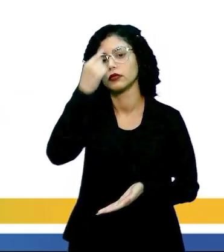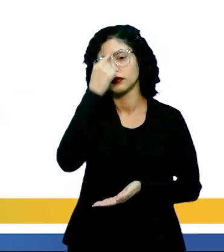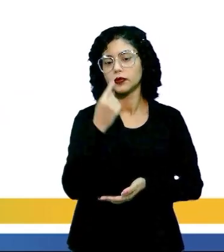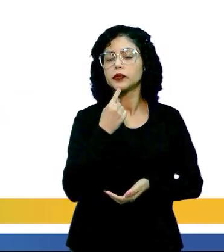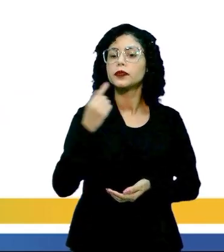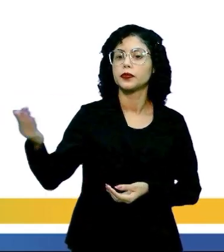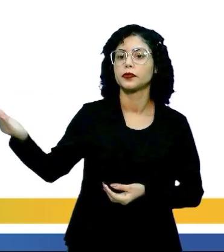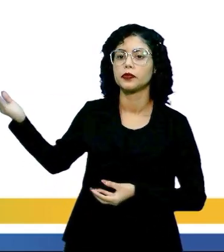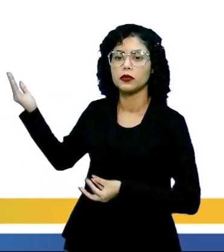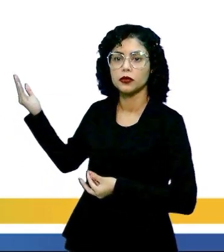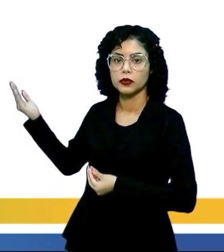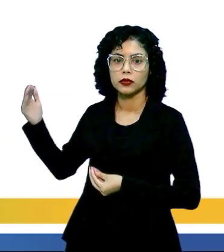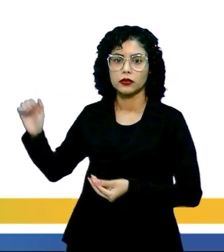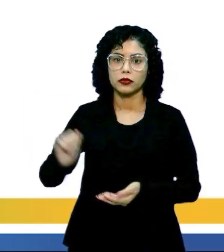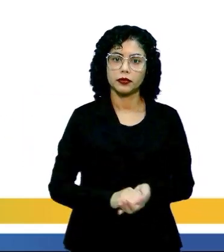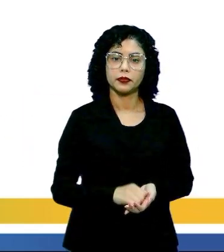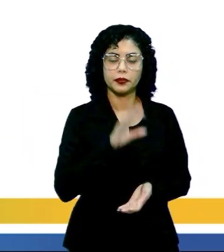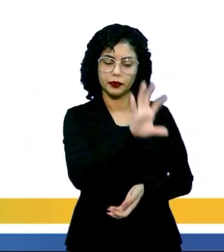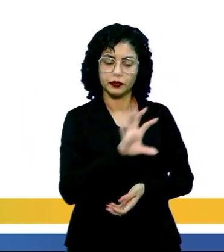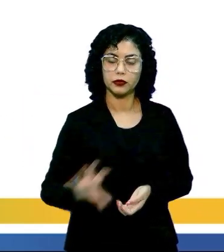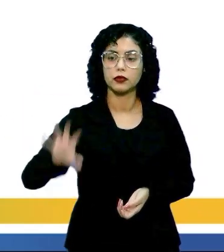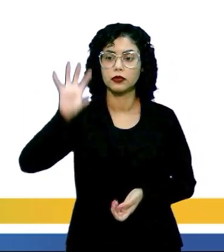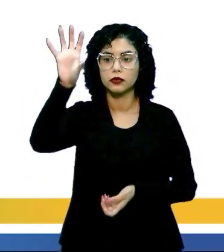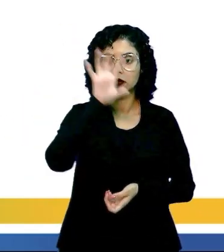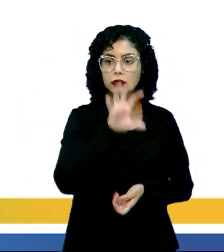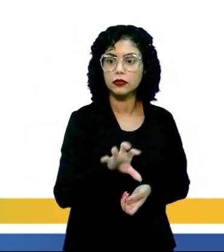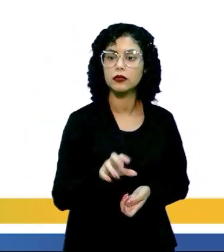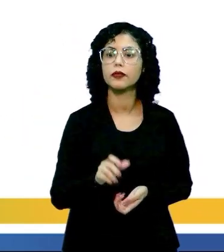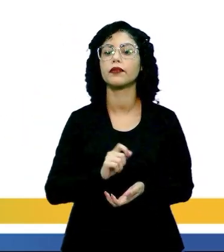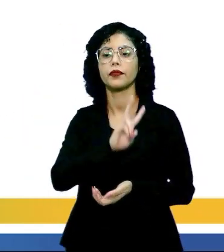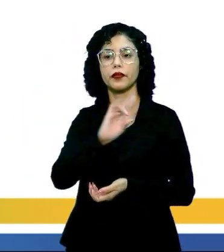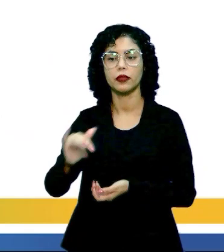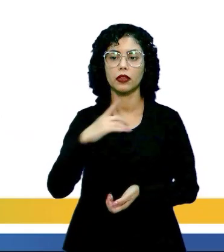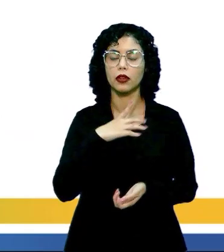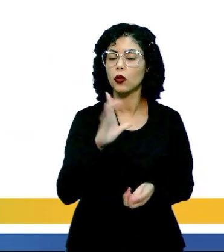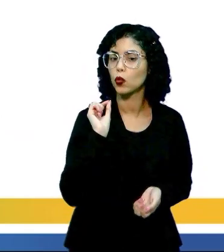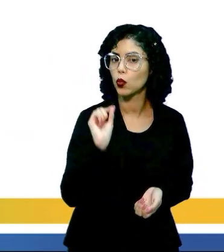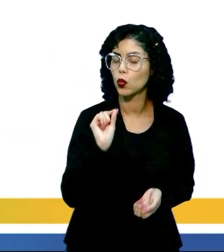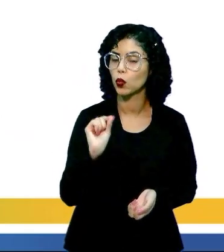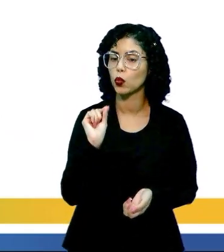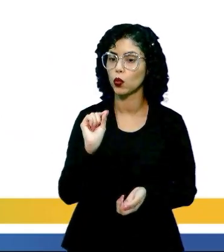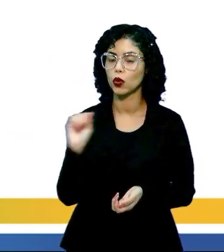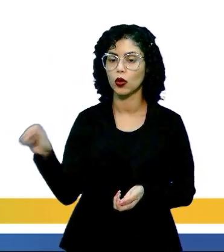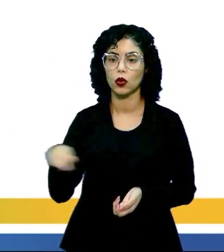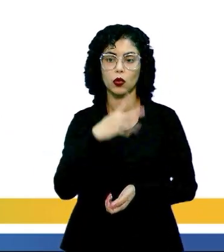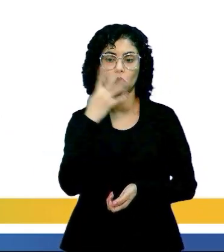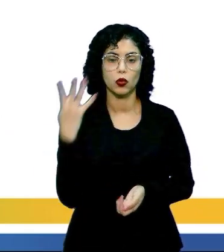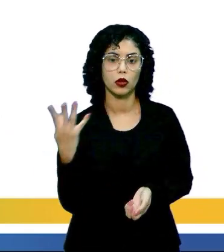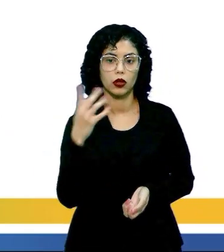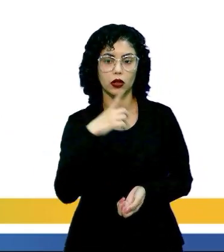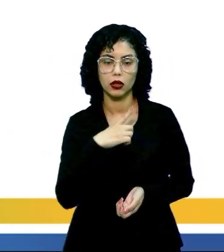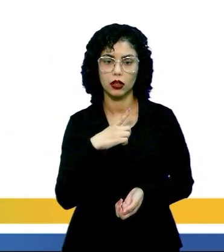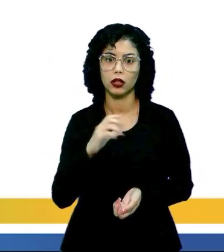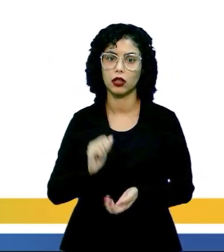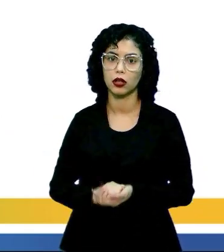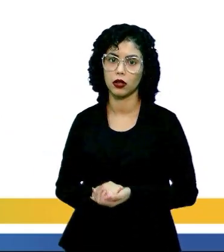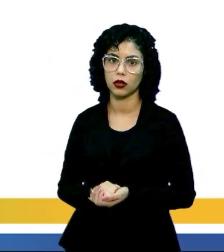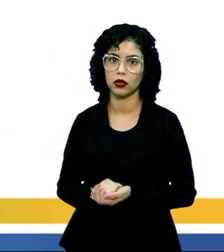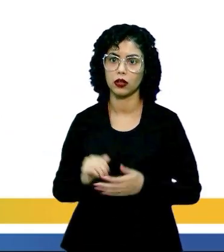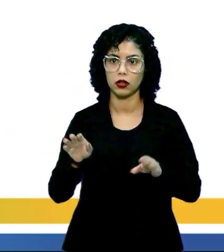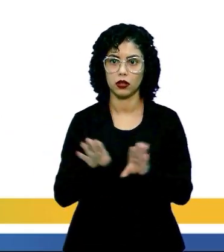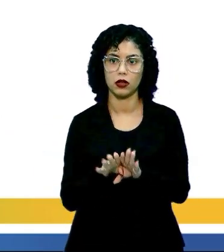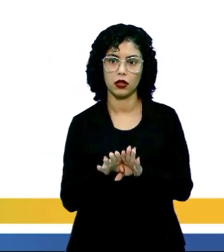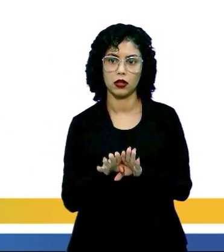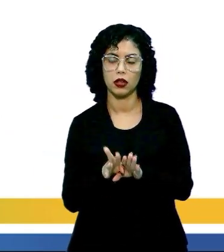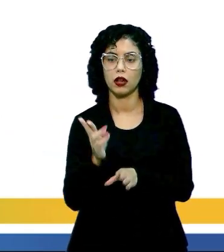na imagem para vocês, eu trouxe esse mapa mental, né? Ele vai dizer quantos cargos públicos tinha, e esses cargos,